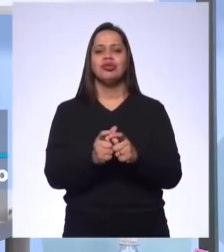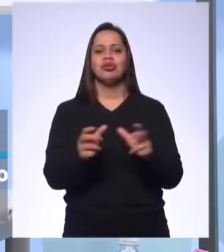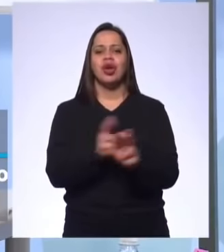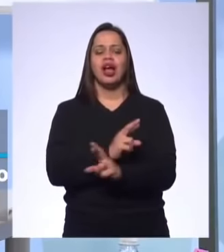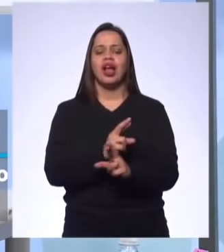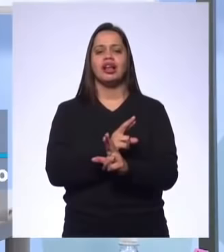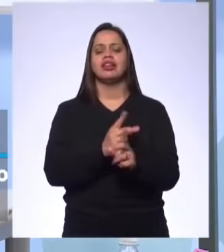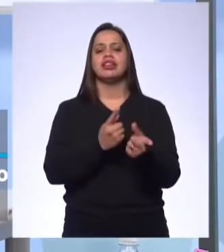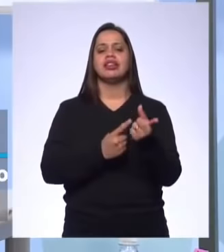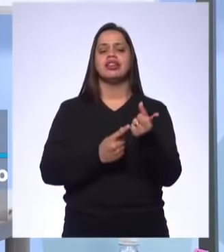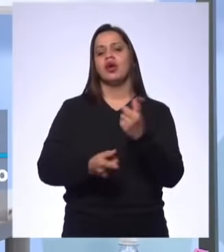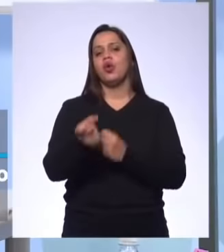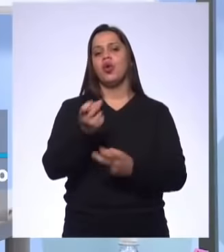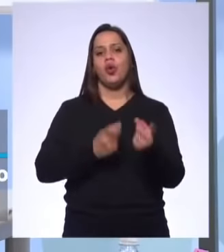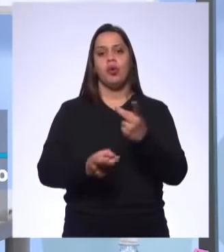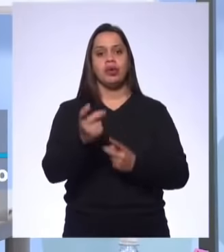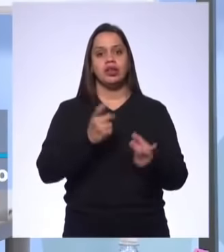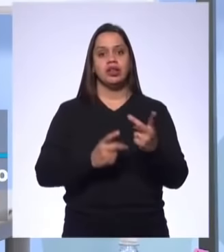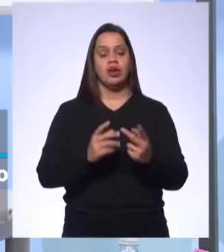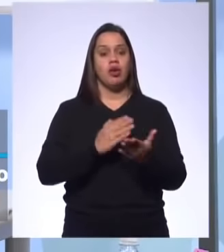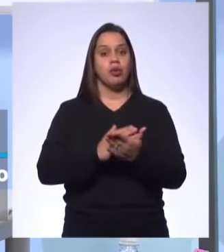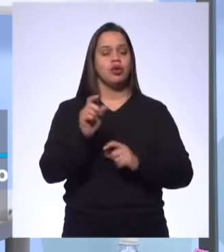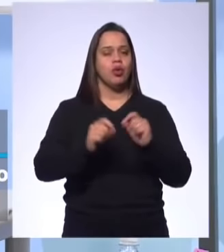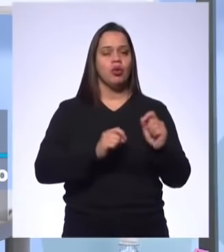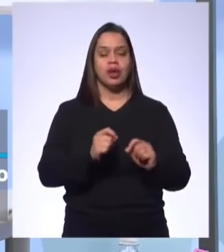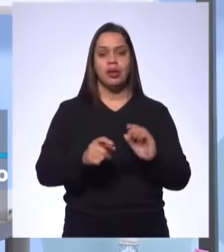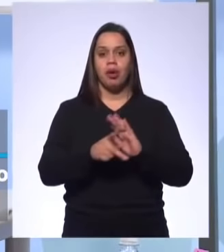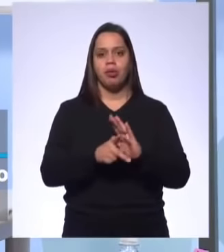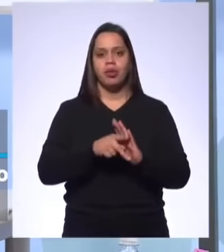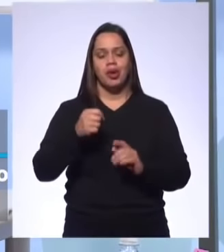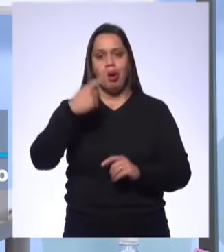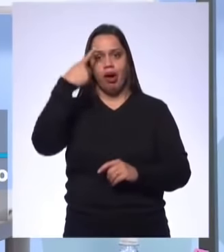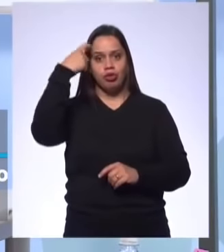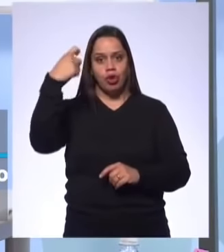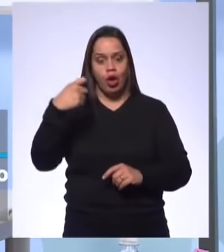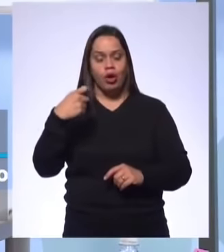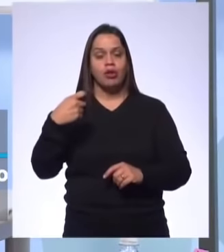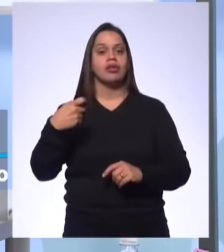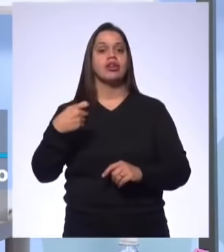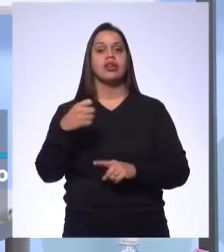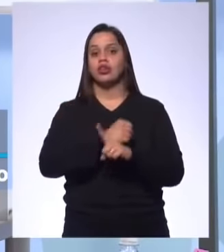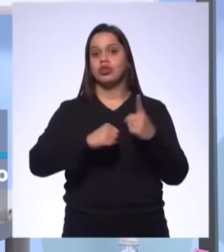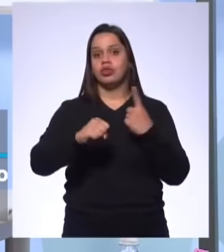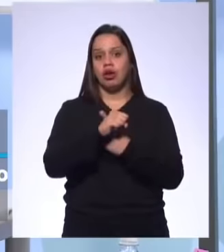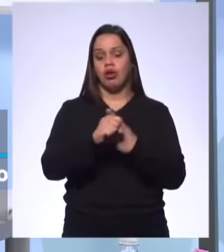aconteceu? Começou uma nova lógica social, as pessoas começaram a ir para